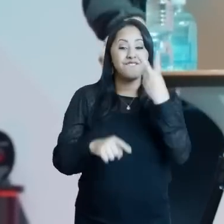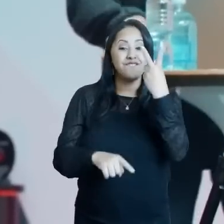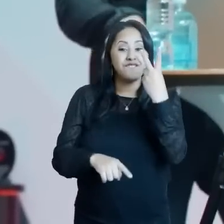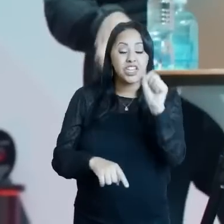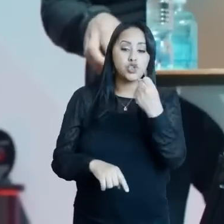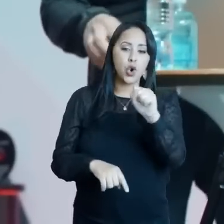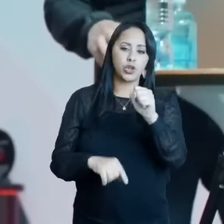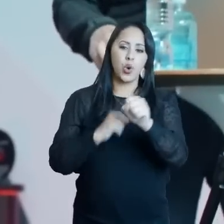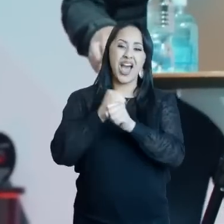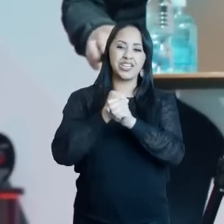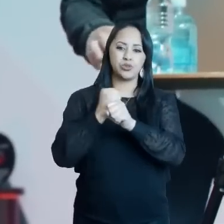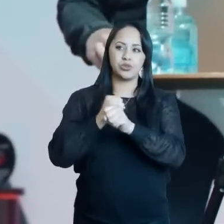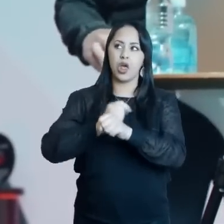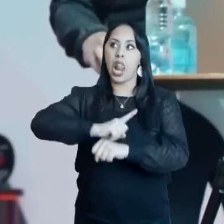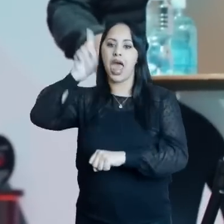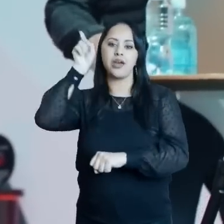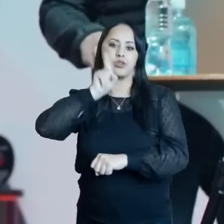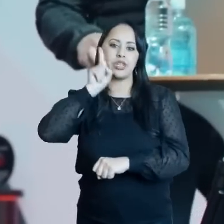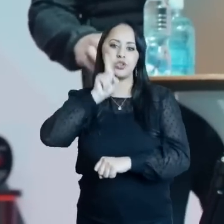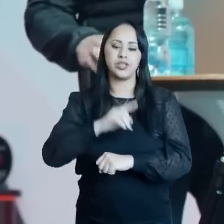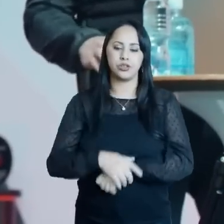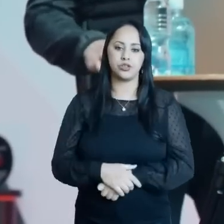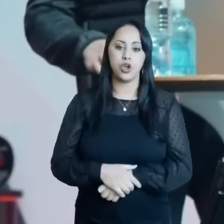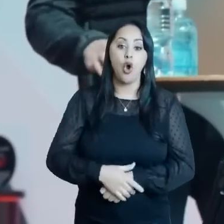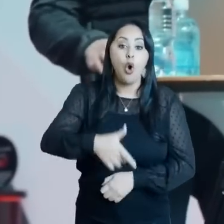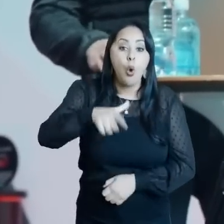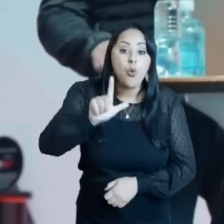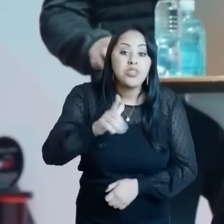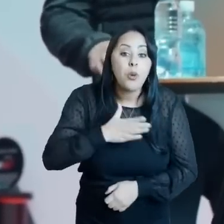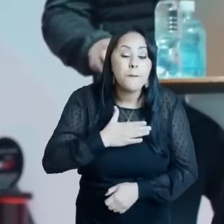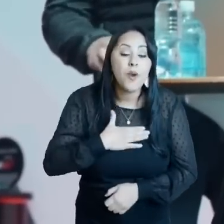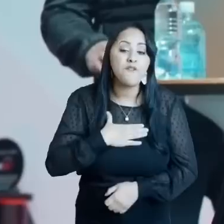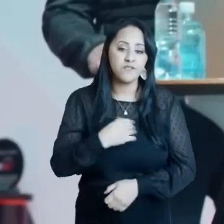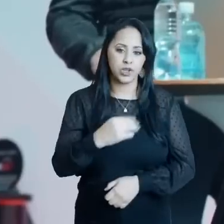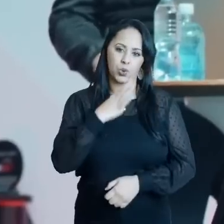anos. Meu filho Brian tem 11 anos de idade,